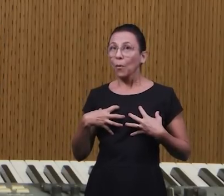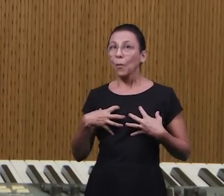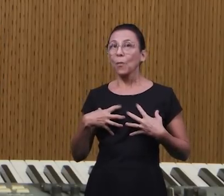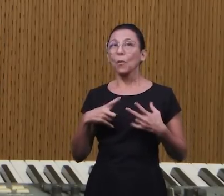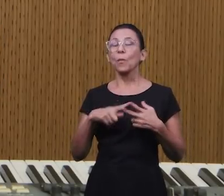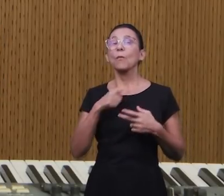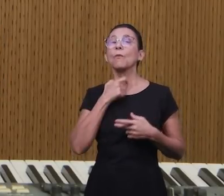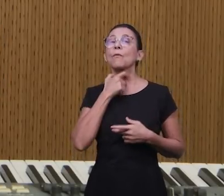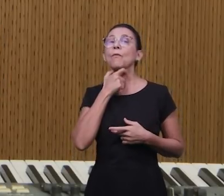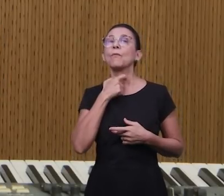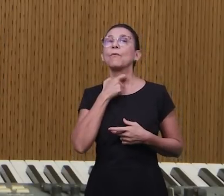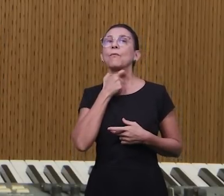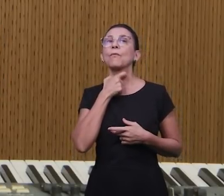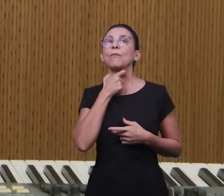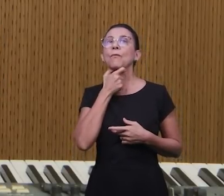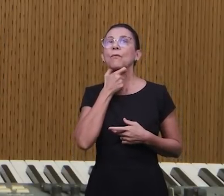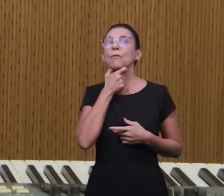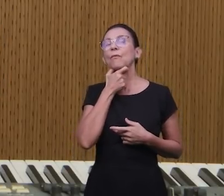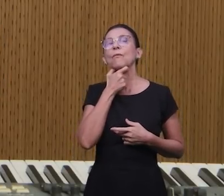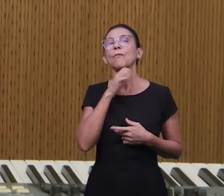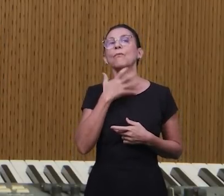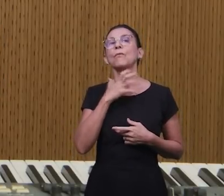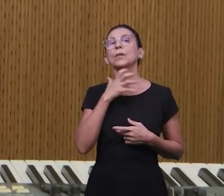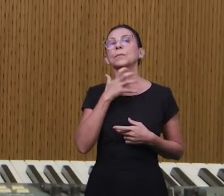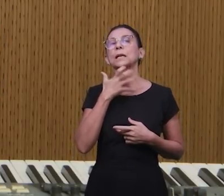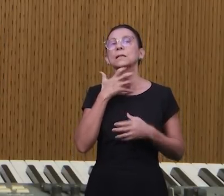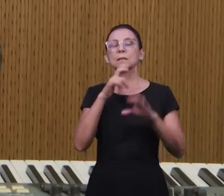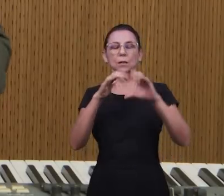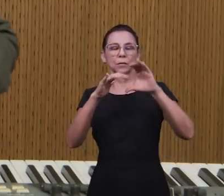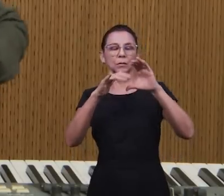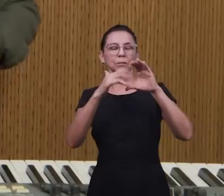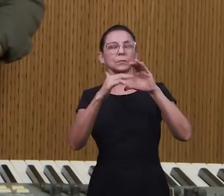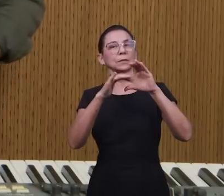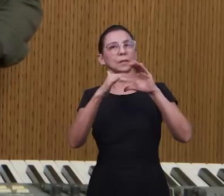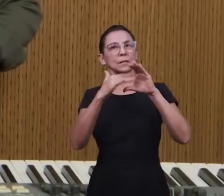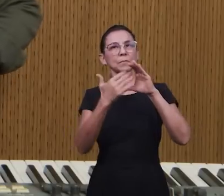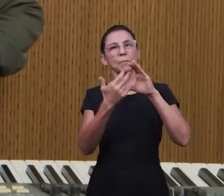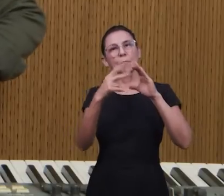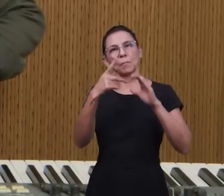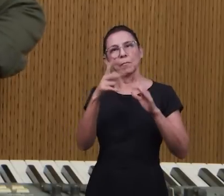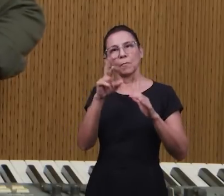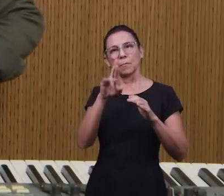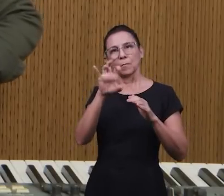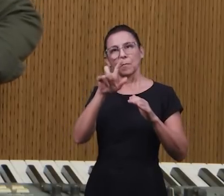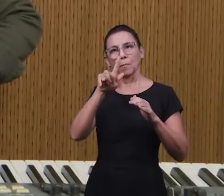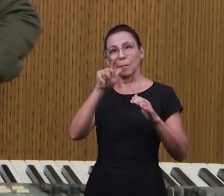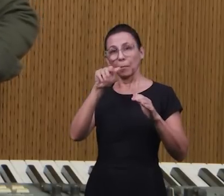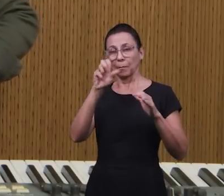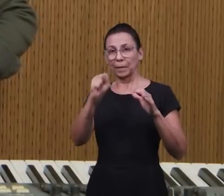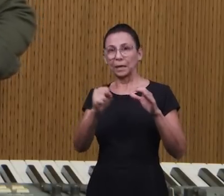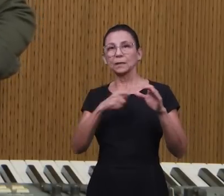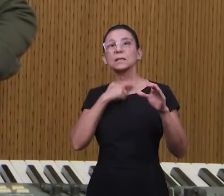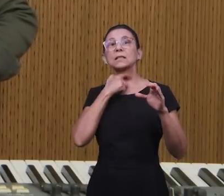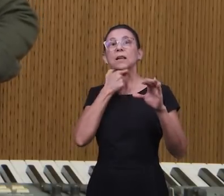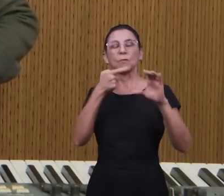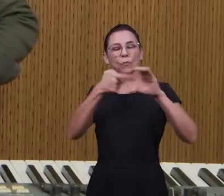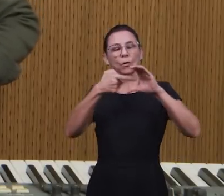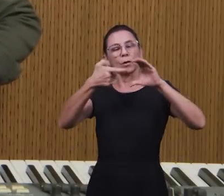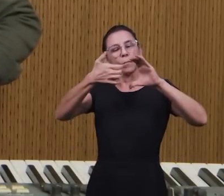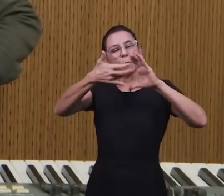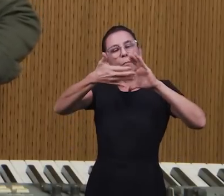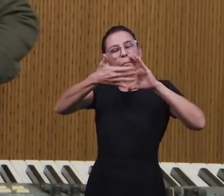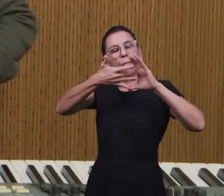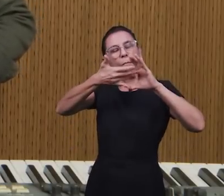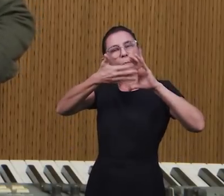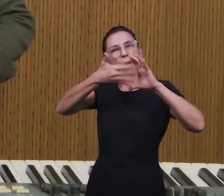com a vibração das pregas vocais e também com a totalidade da voz, com os